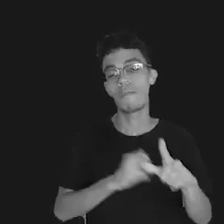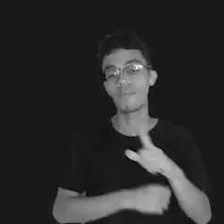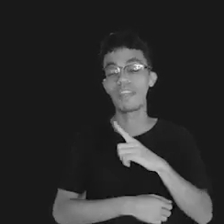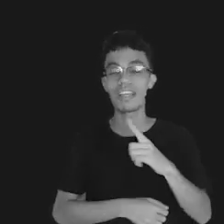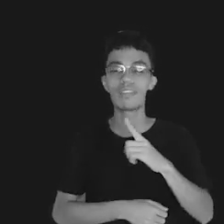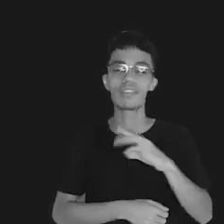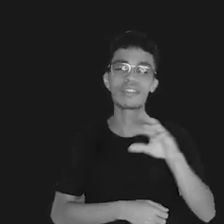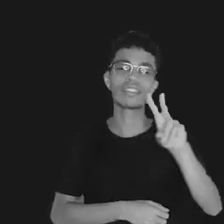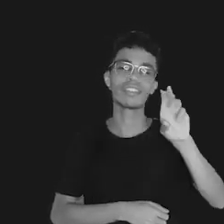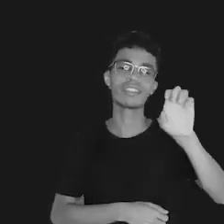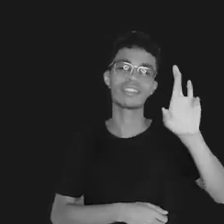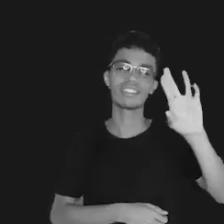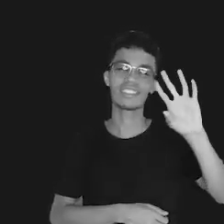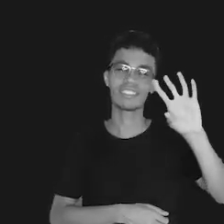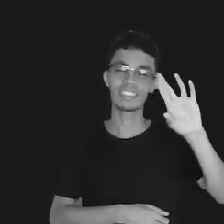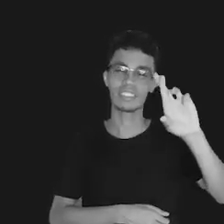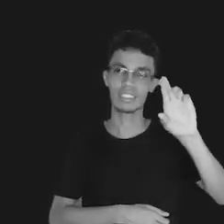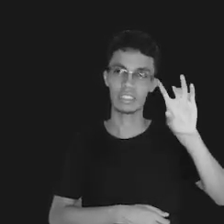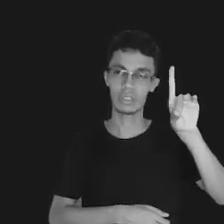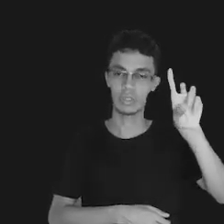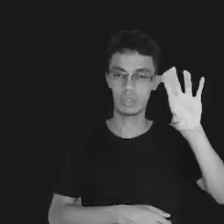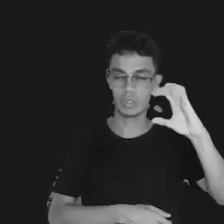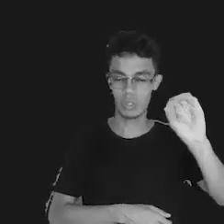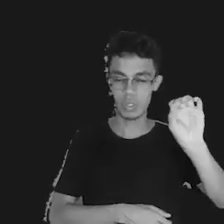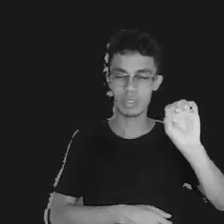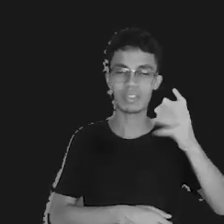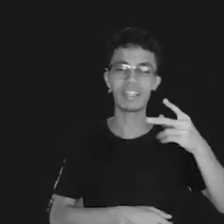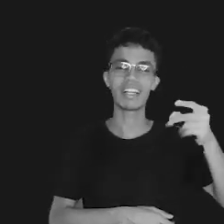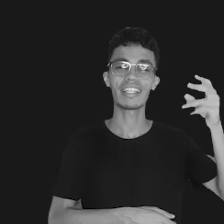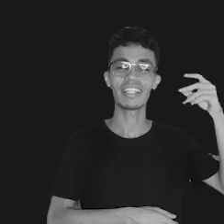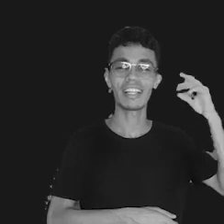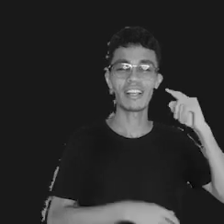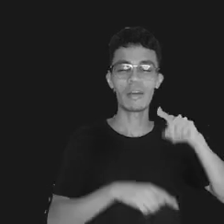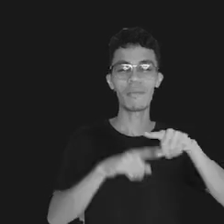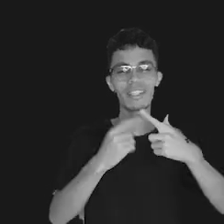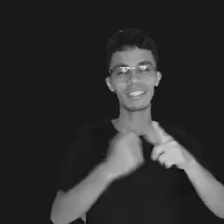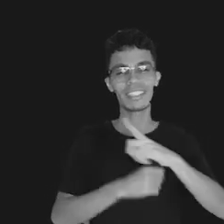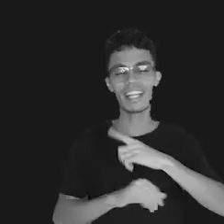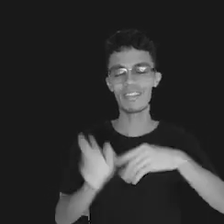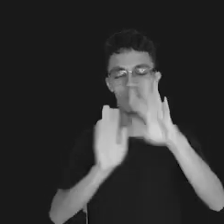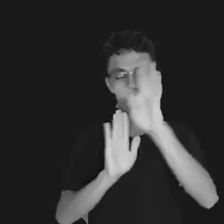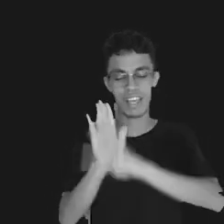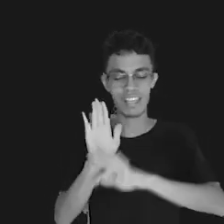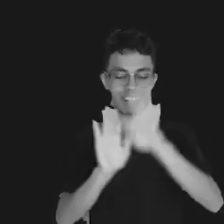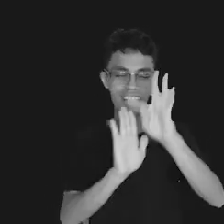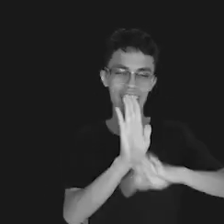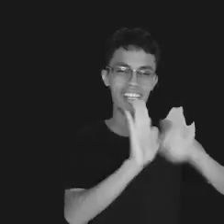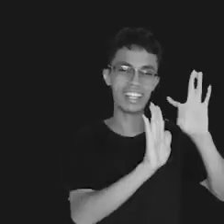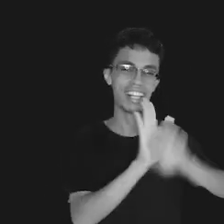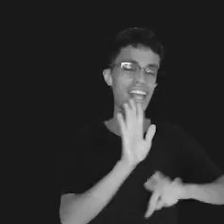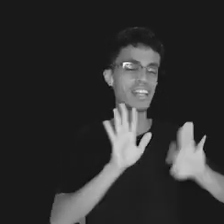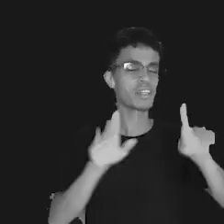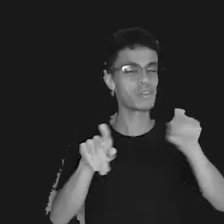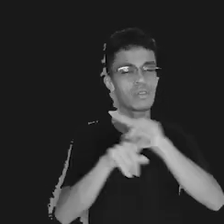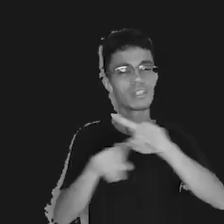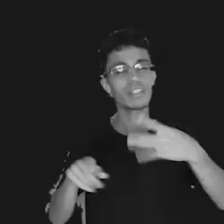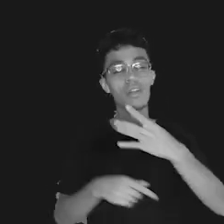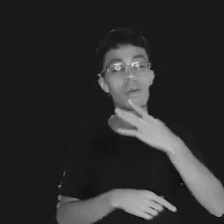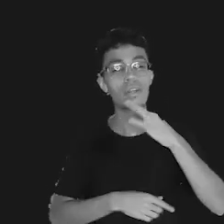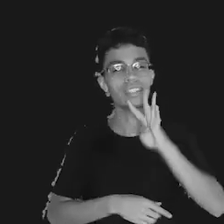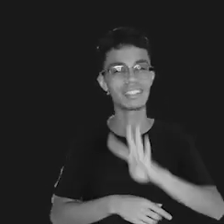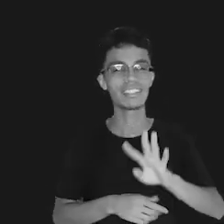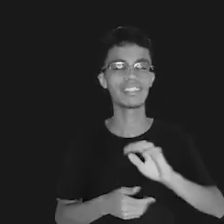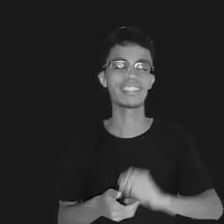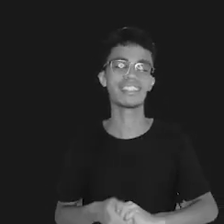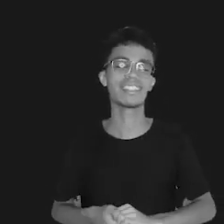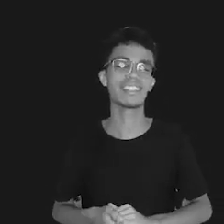do Verdugo muito famosa nos anos 70, mas muitas peças ainda são inéditas do público, né?